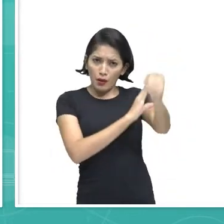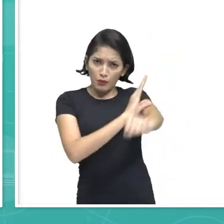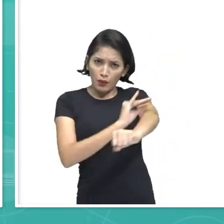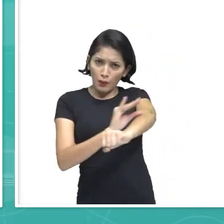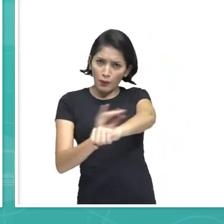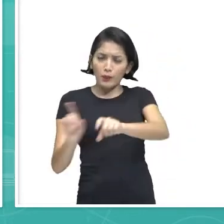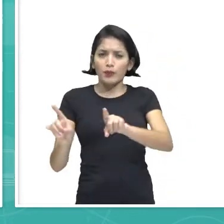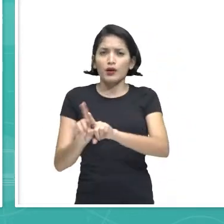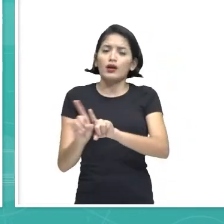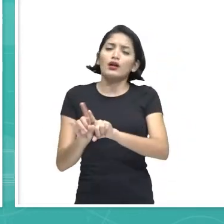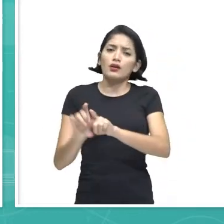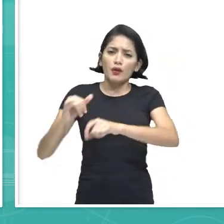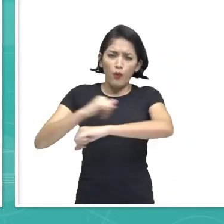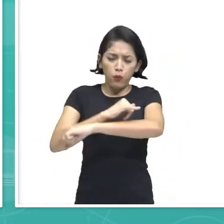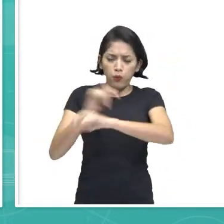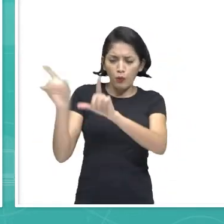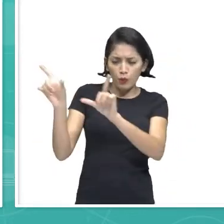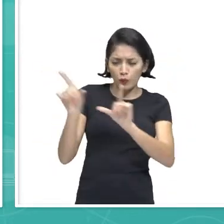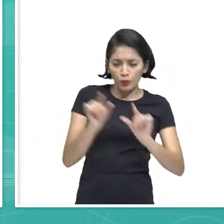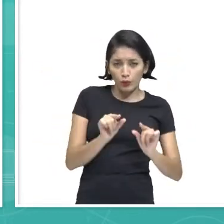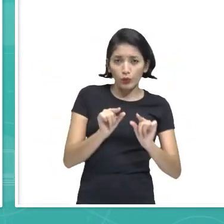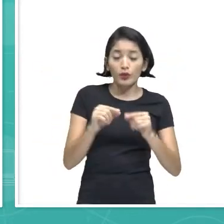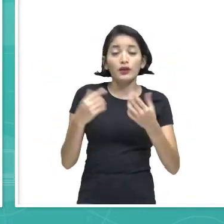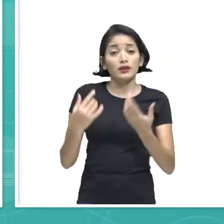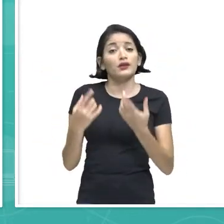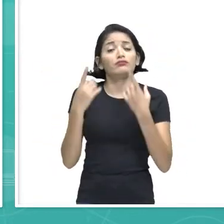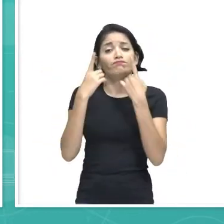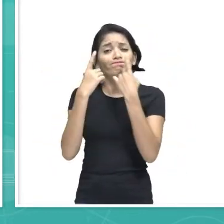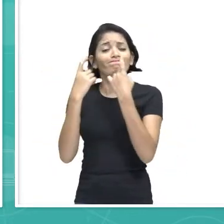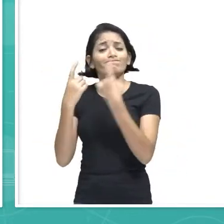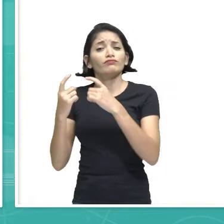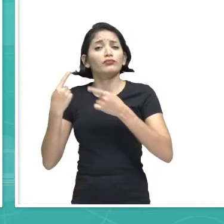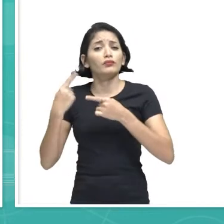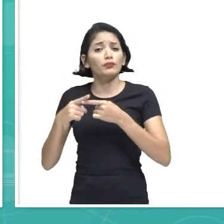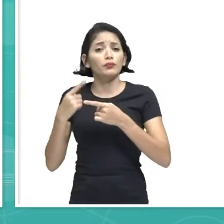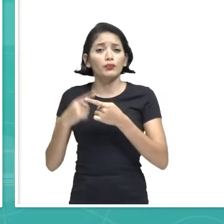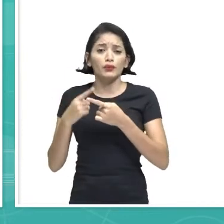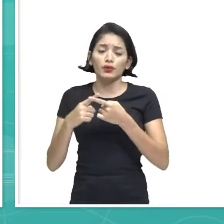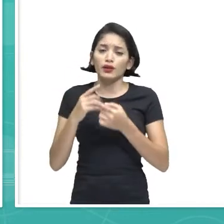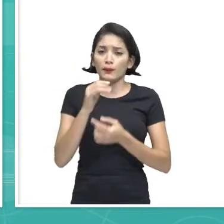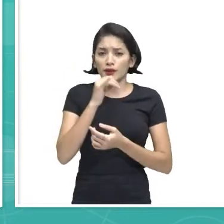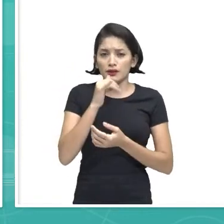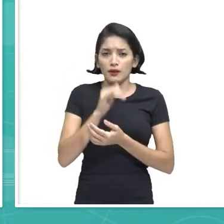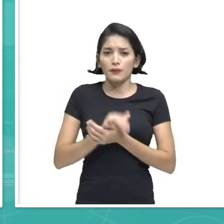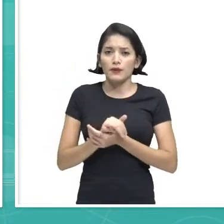de caloria, tá? E é uma atividade interessante porque ela absorve,